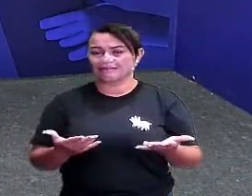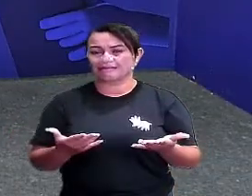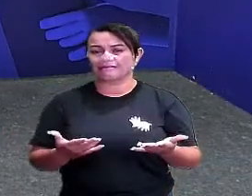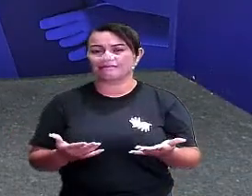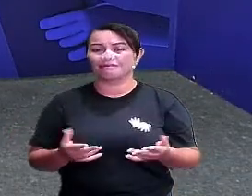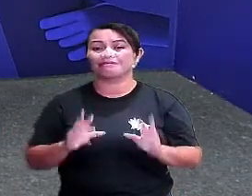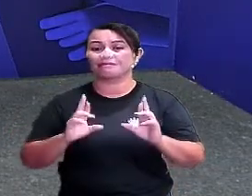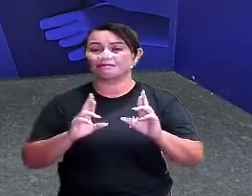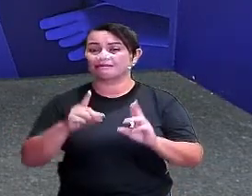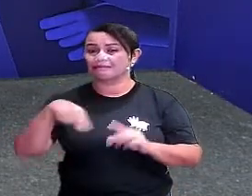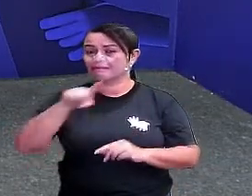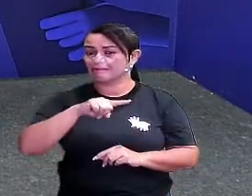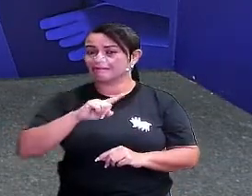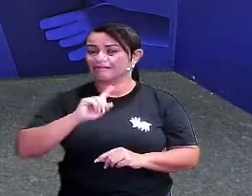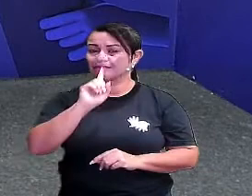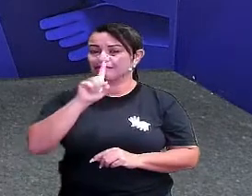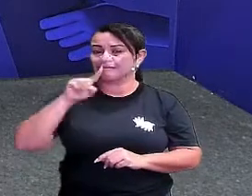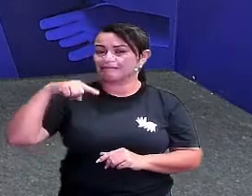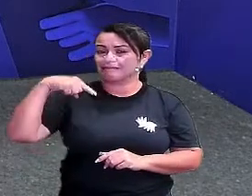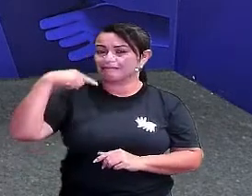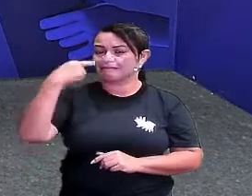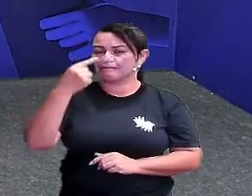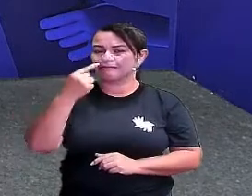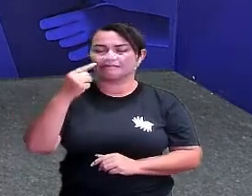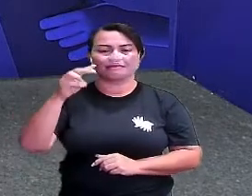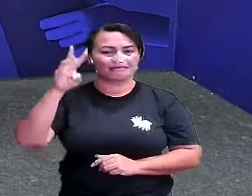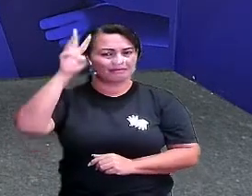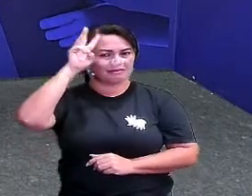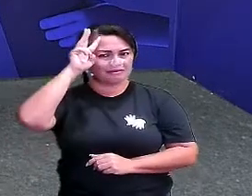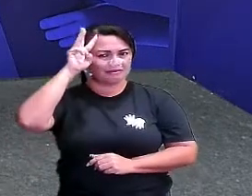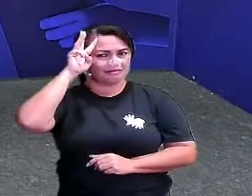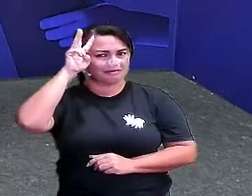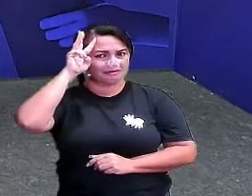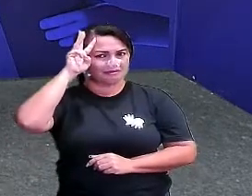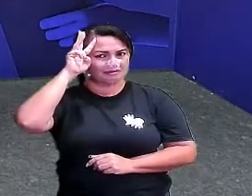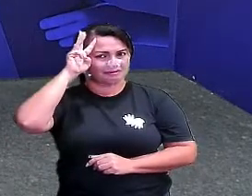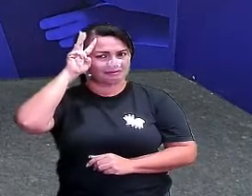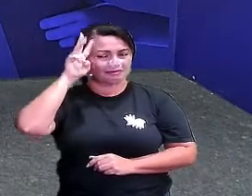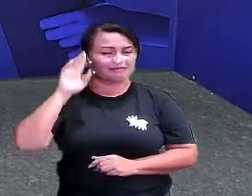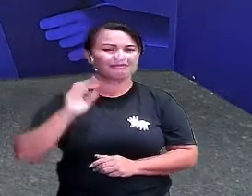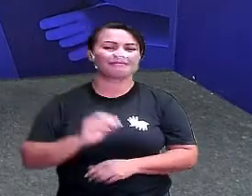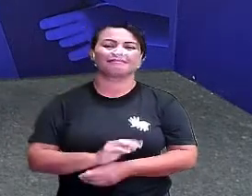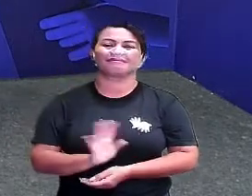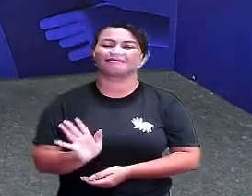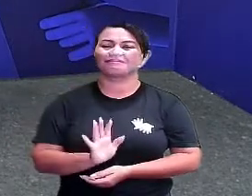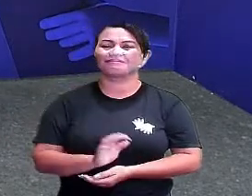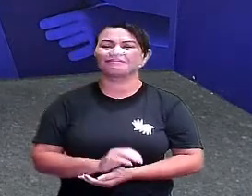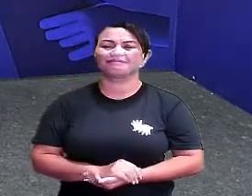eu aguardo vocês na próxima terça-feira. Até lá!